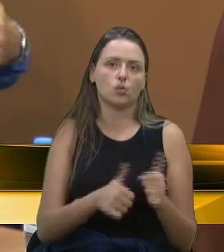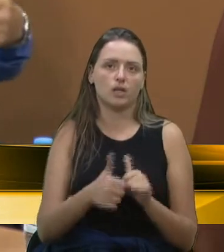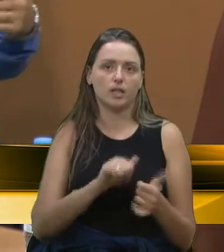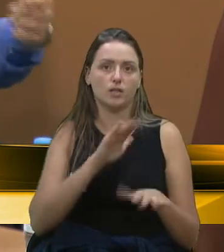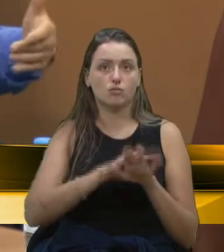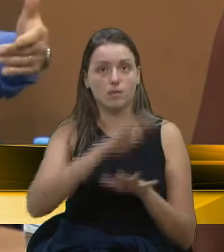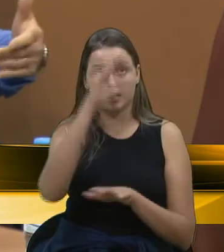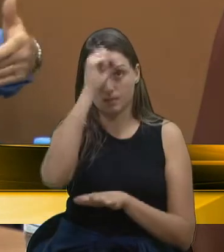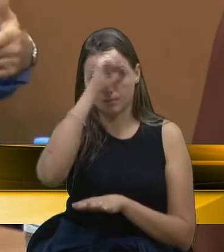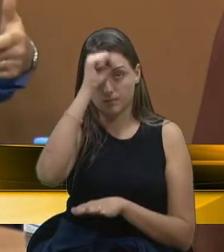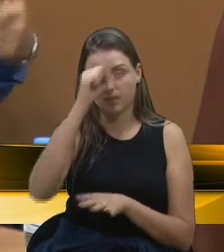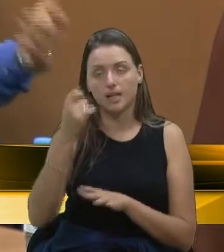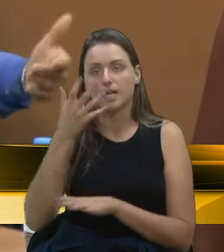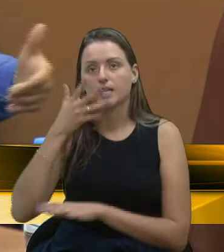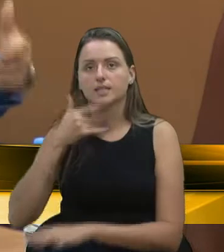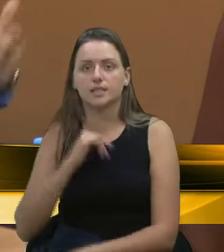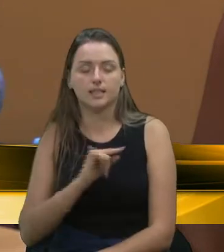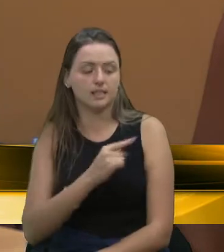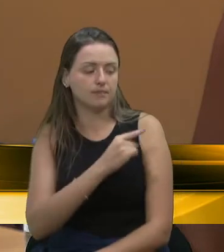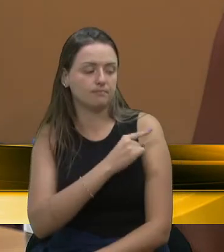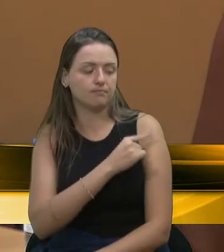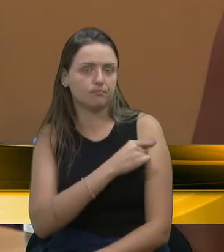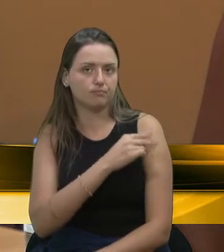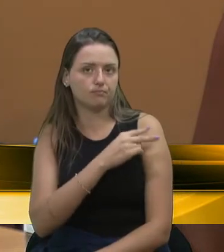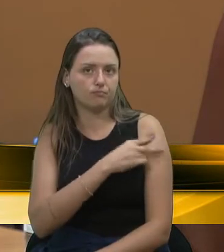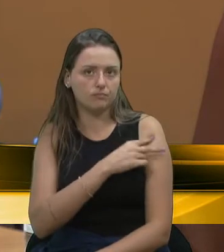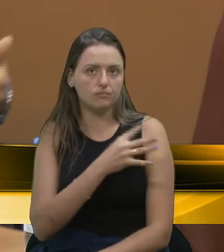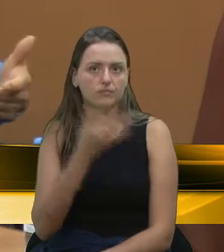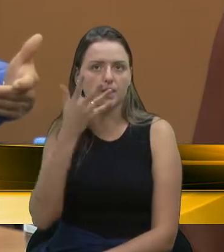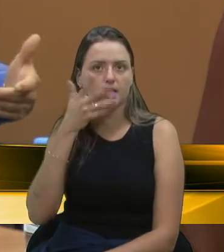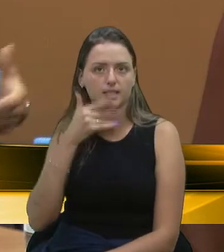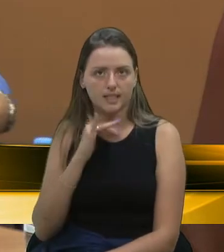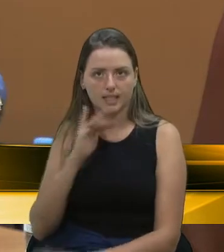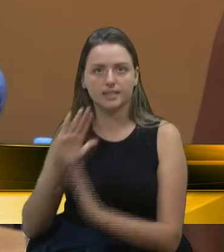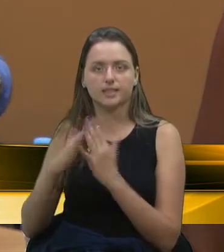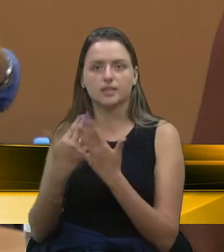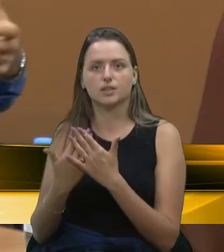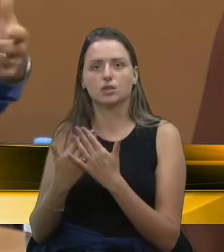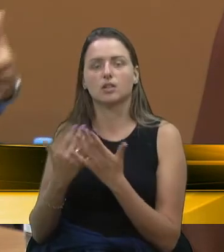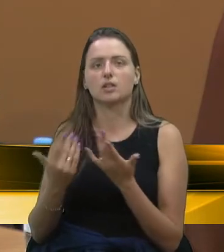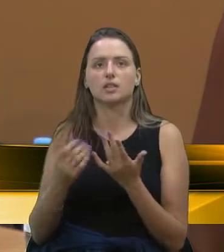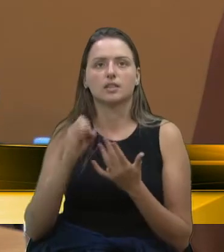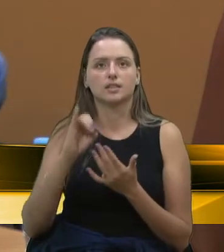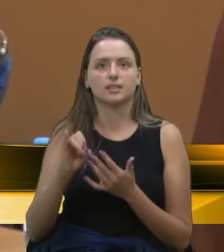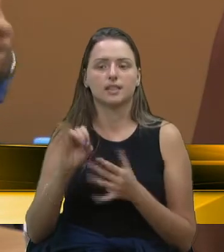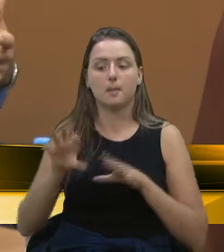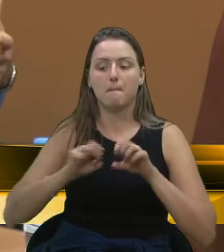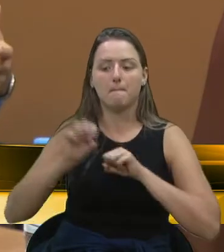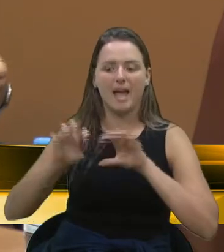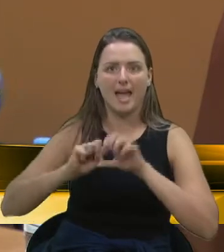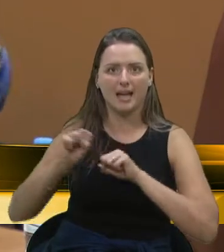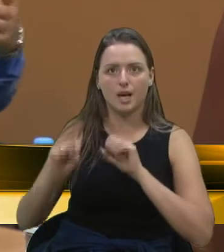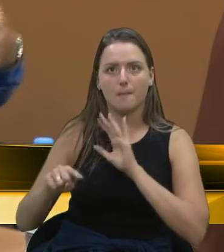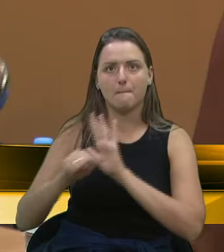crianças do infantil e do primeiro ano e o segundo fundamental se contagiam menos